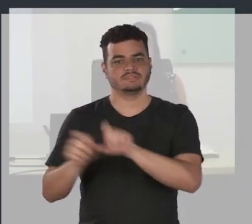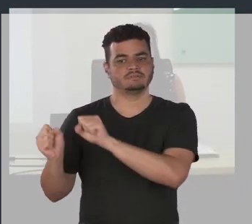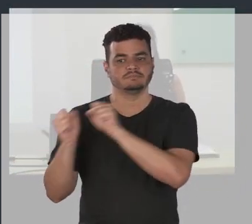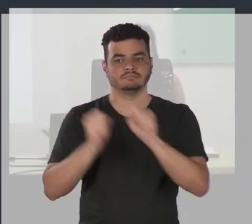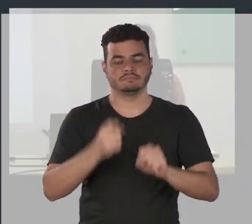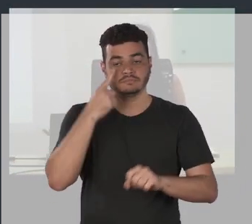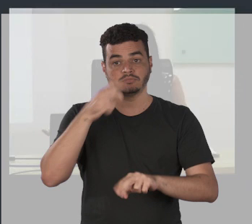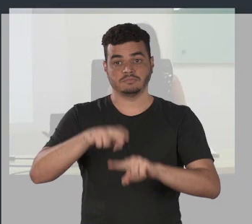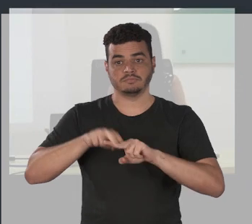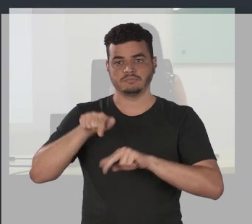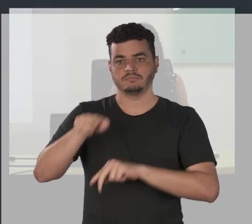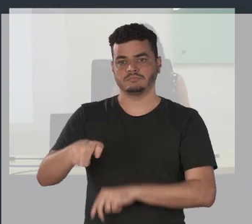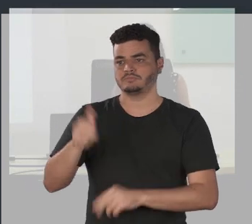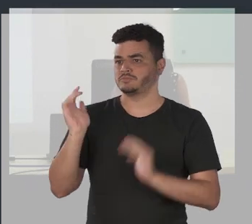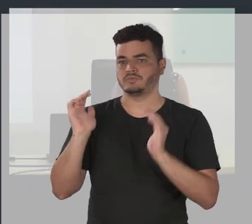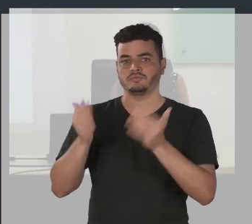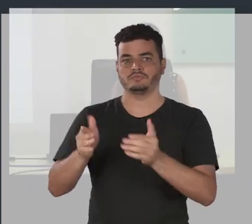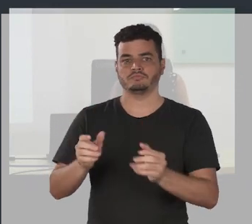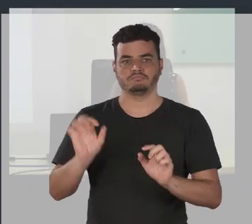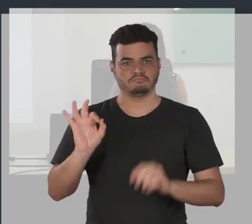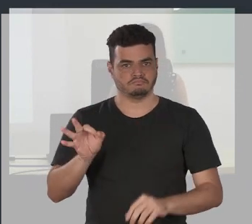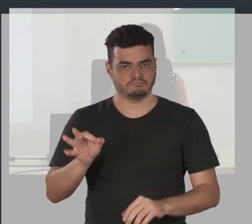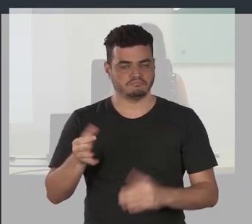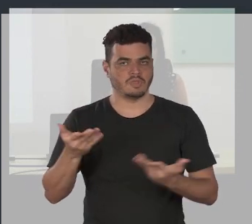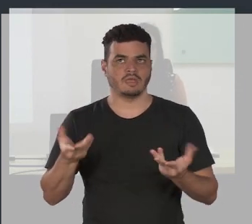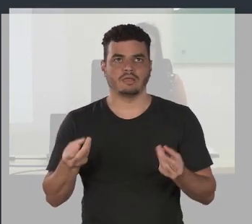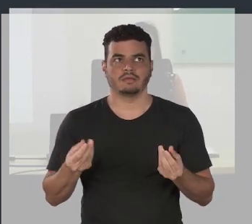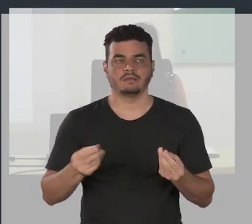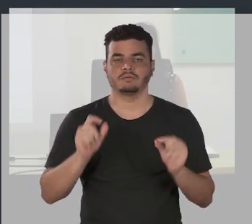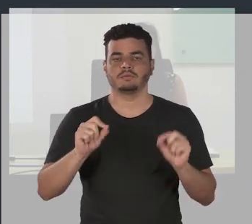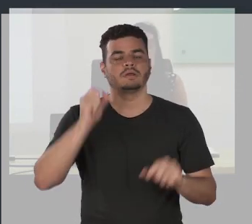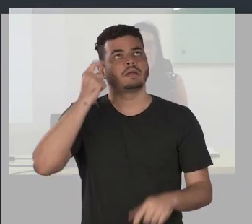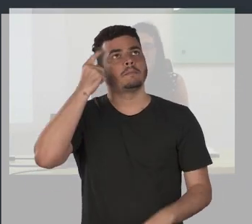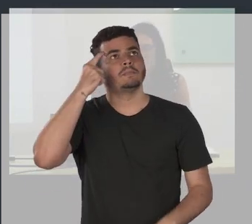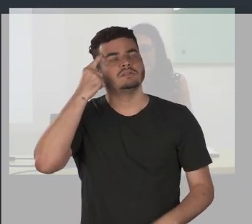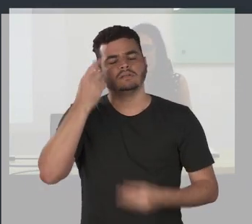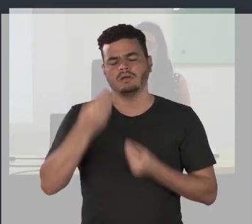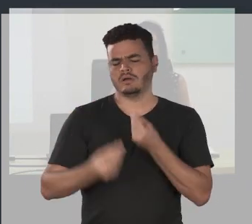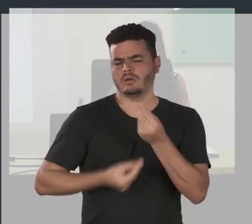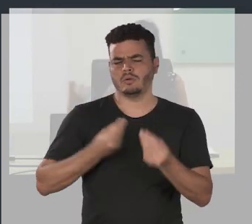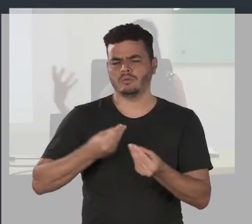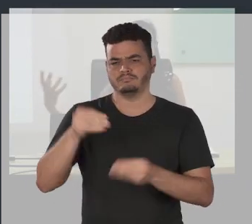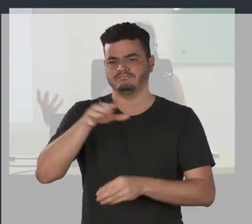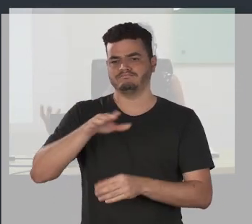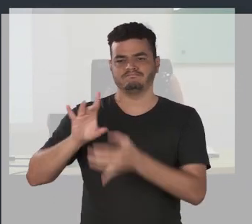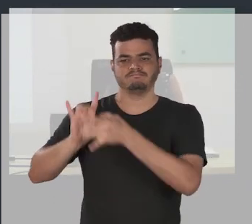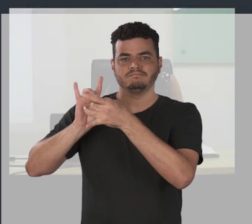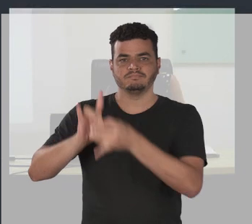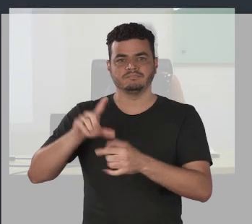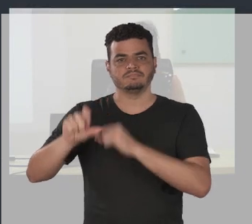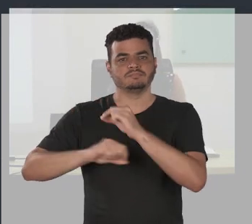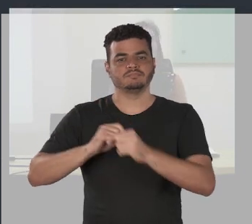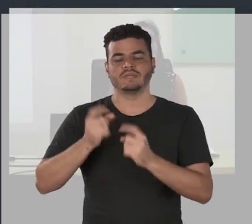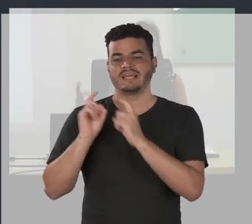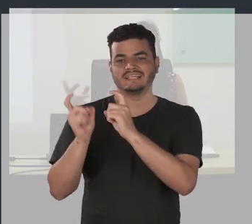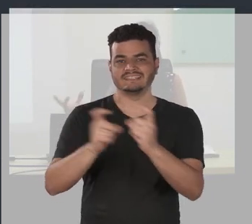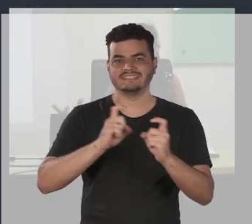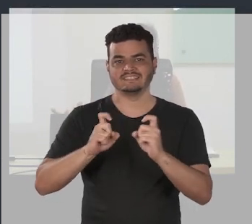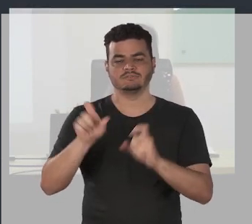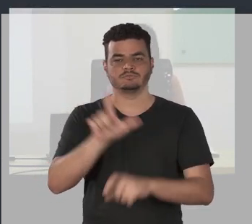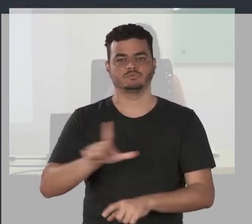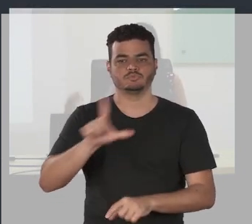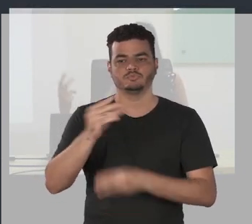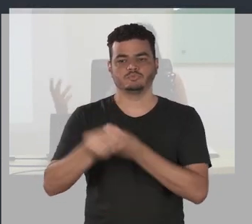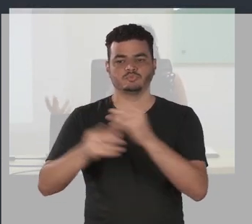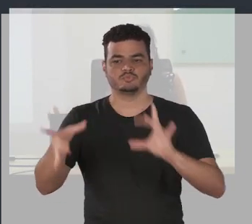aqui está o ponto também, não é? Justamente pensar como, nesse caso, o discurso literário se